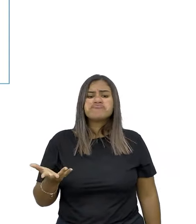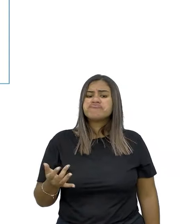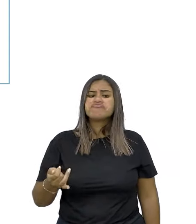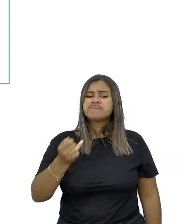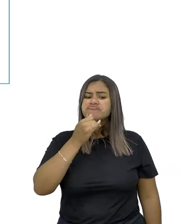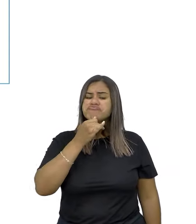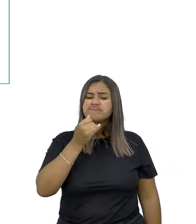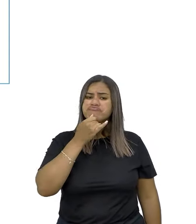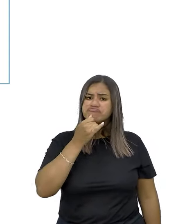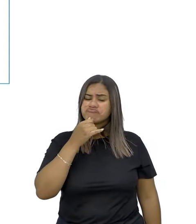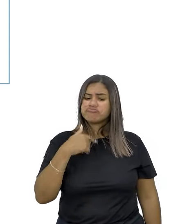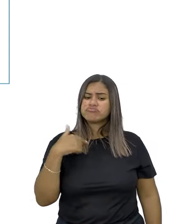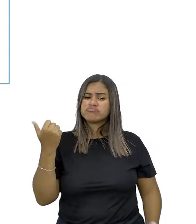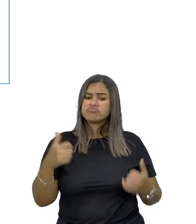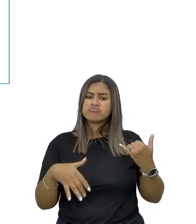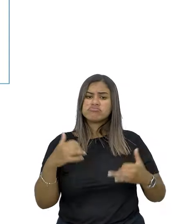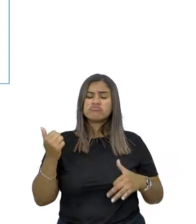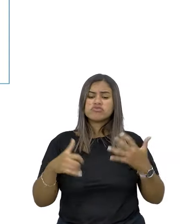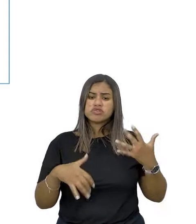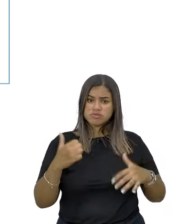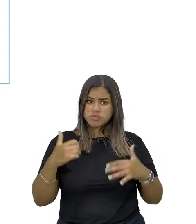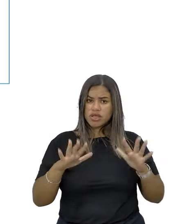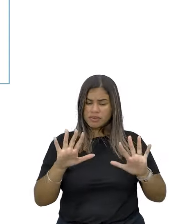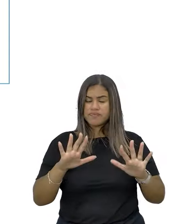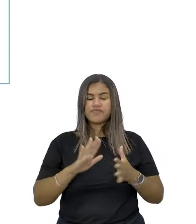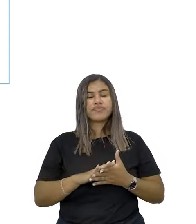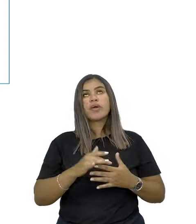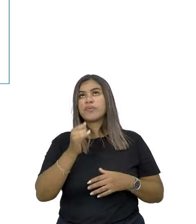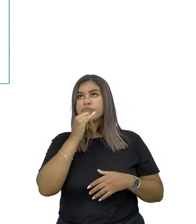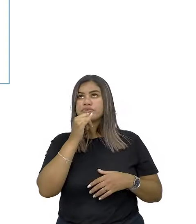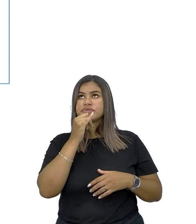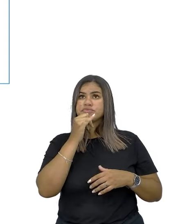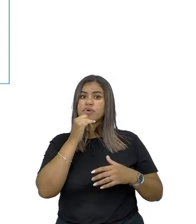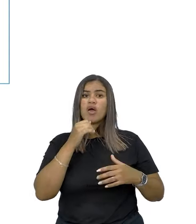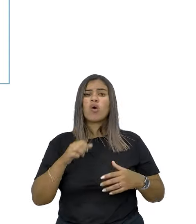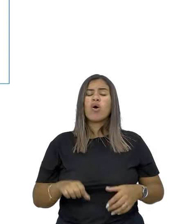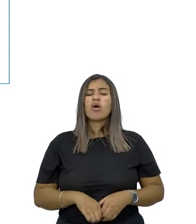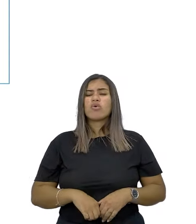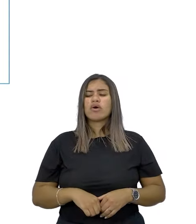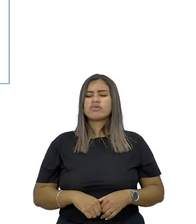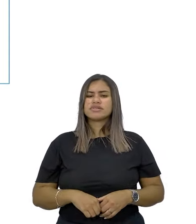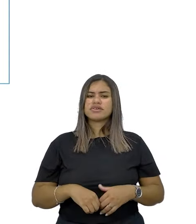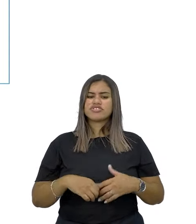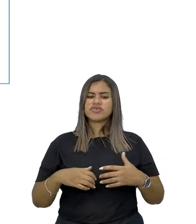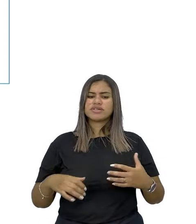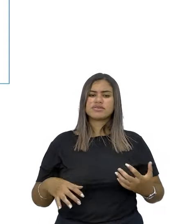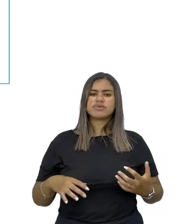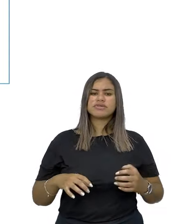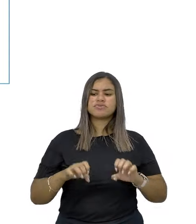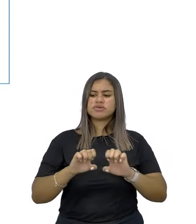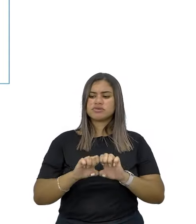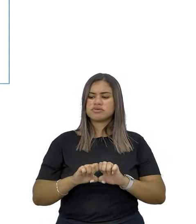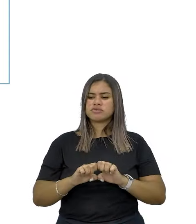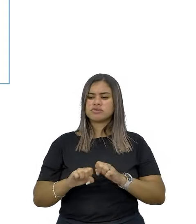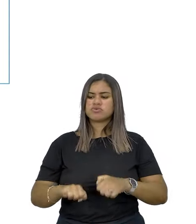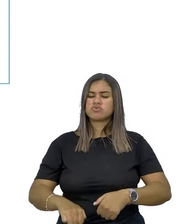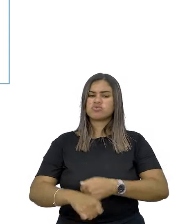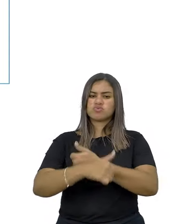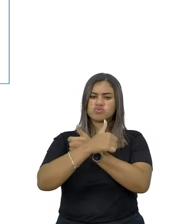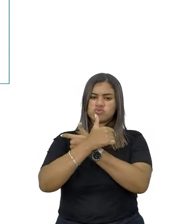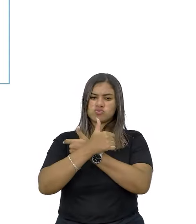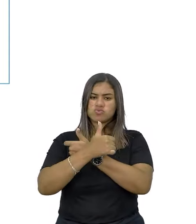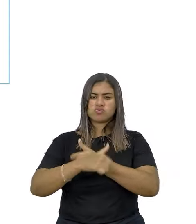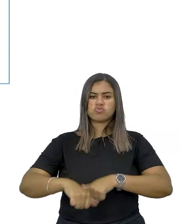vocês, olha que interessante, eu vou trabalhar com ele com uma equaçãozinha do primeiro grau. Tá? Se eu colocar para nós uma equação do primeiro grau do